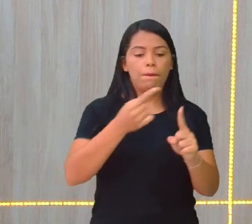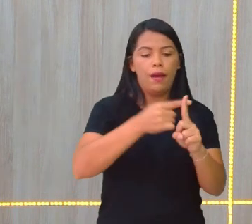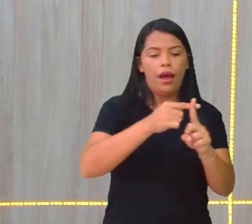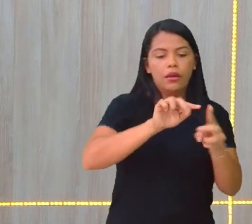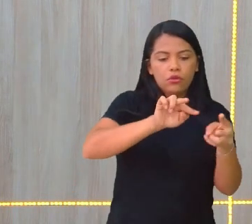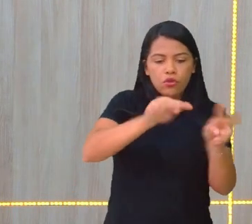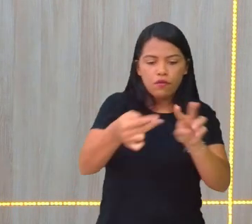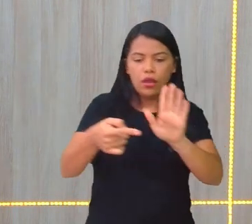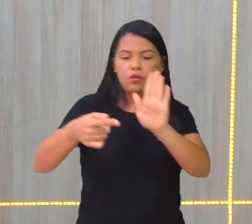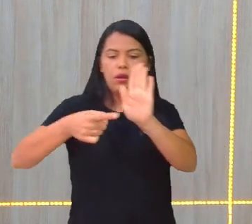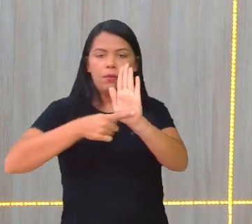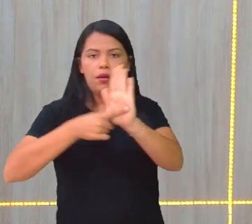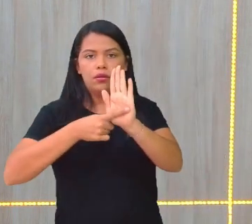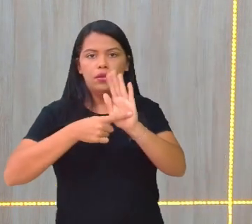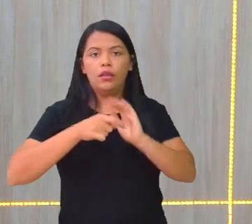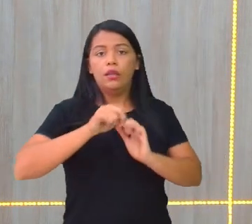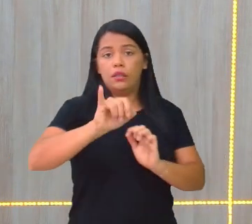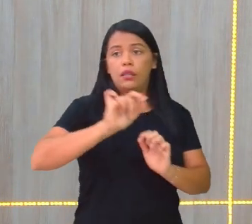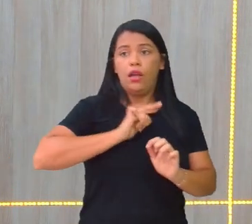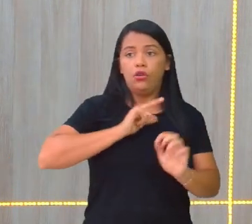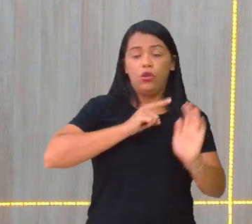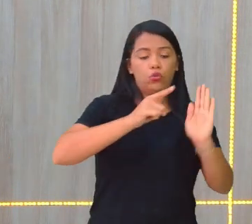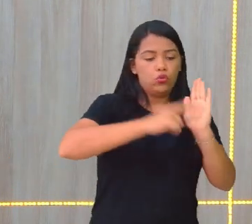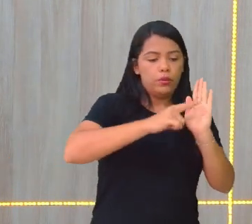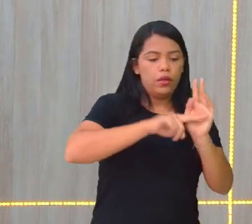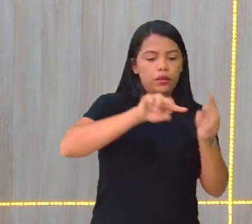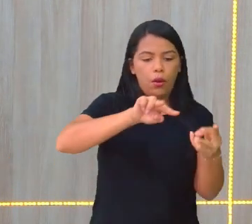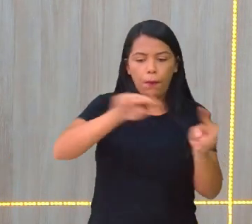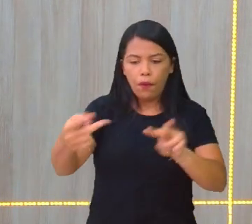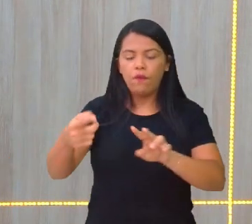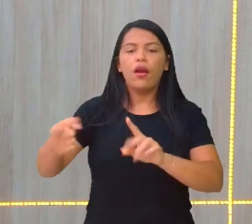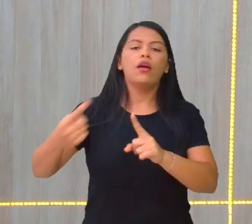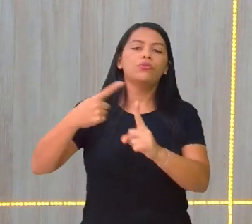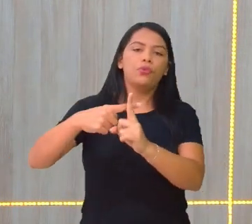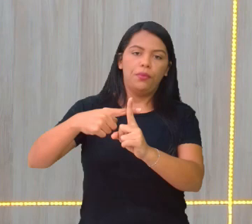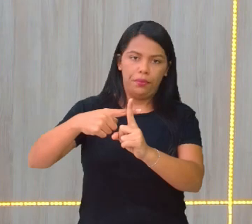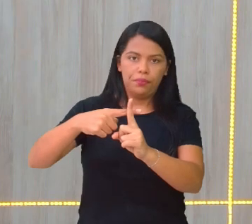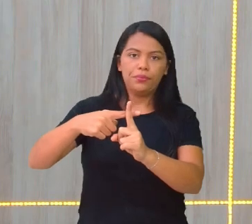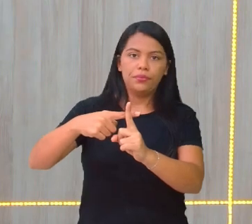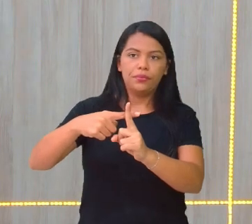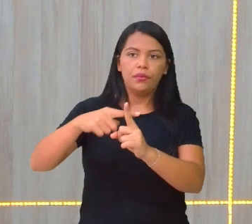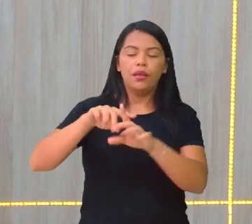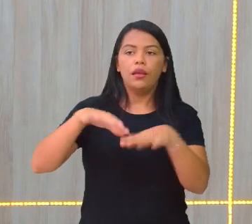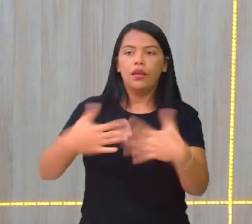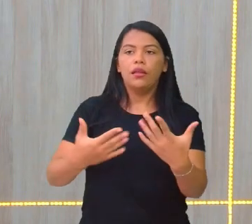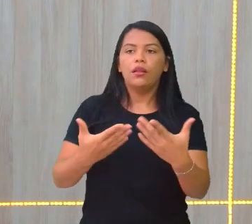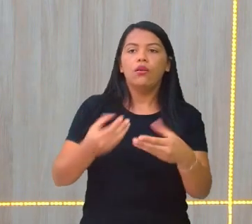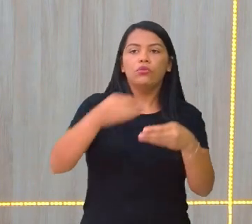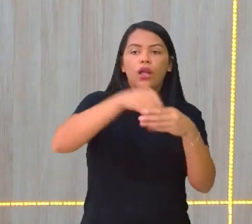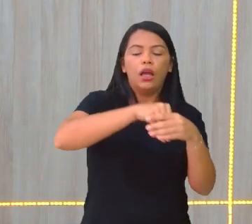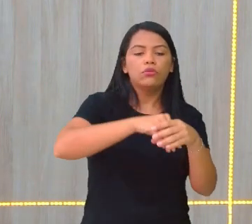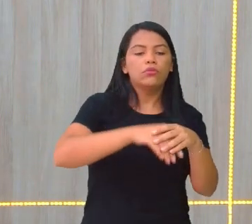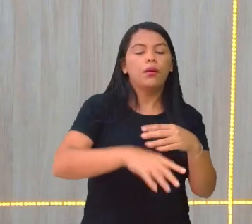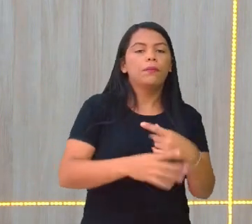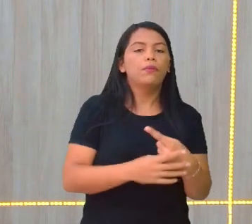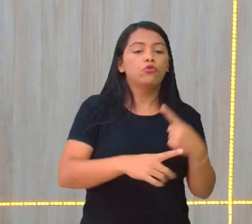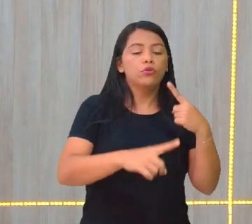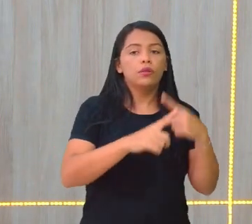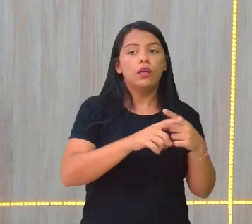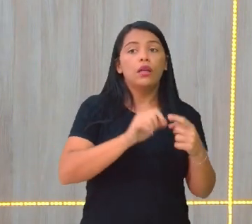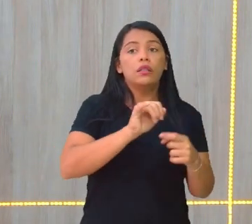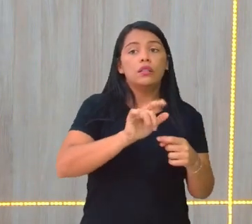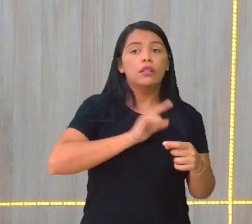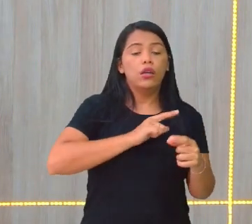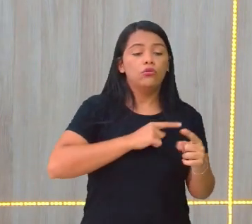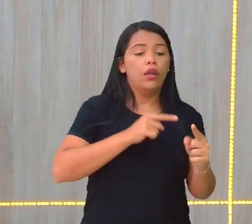subtração. Se eu estou com a subtração, meu inverso é uma soma. Na multiplicação, se eu estou com a divisão,